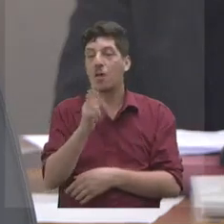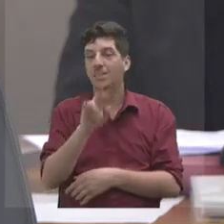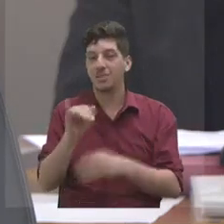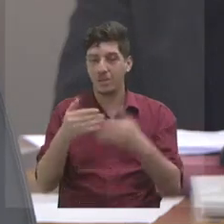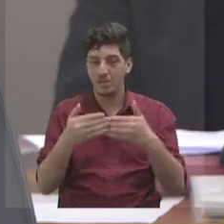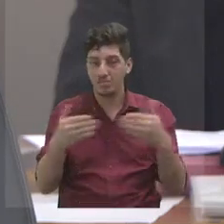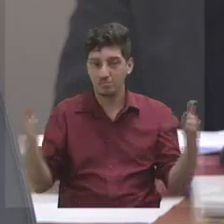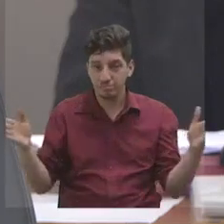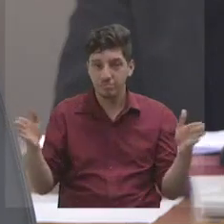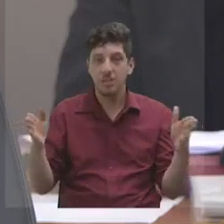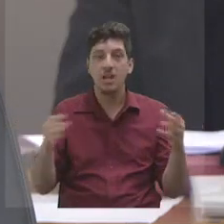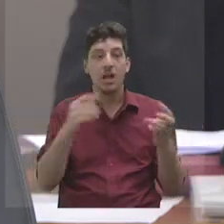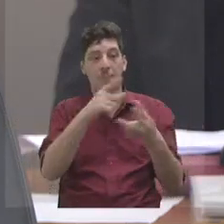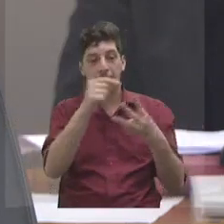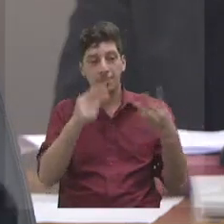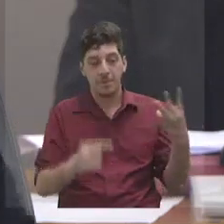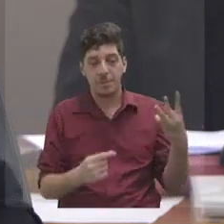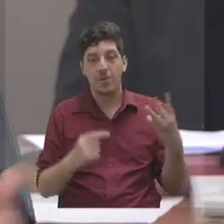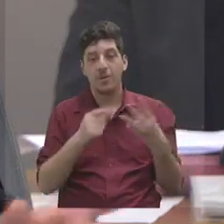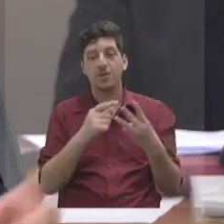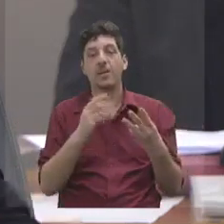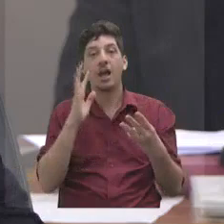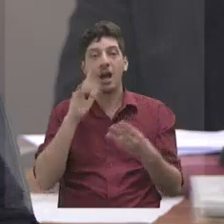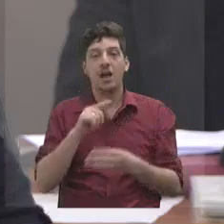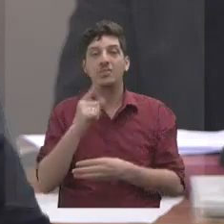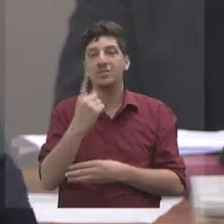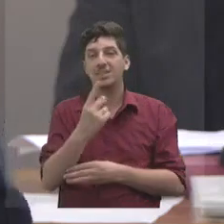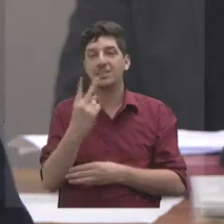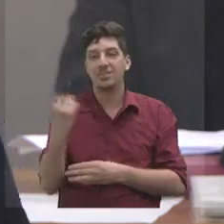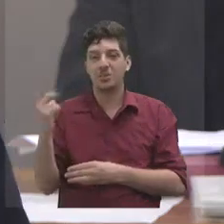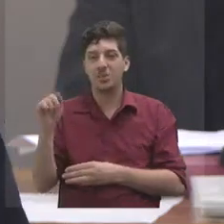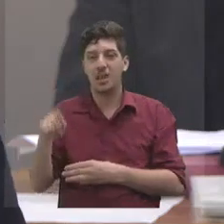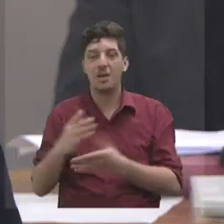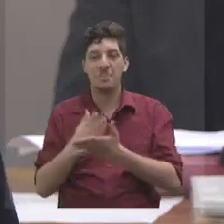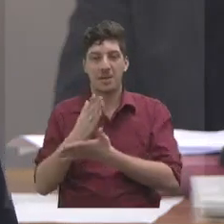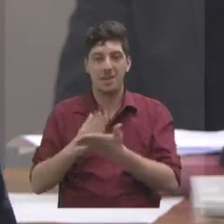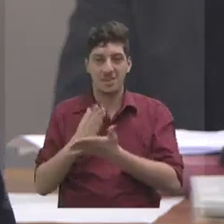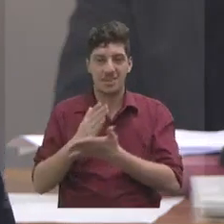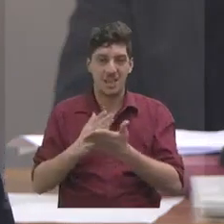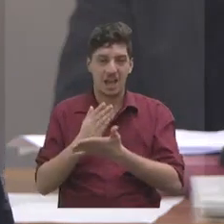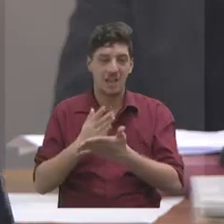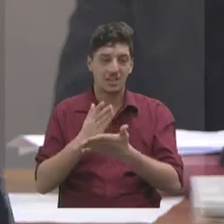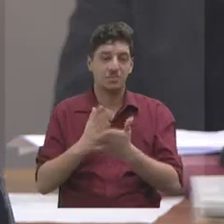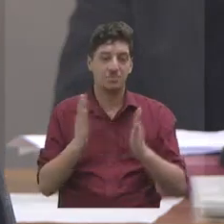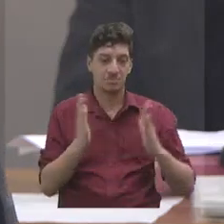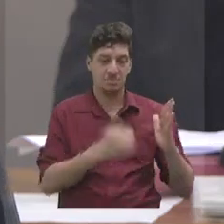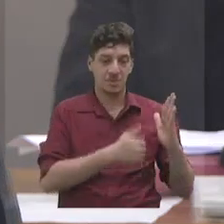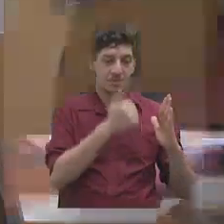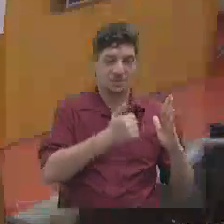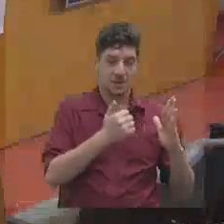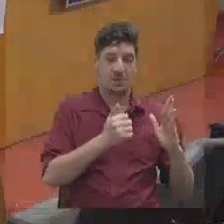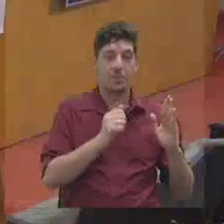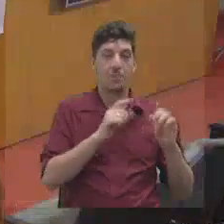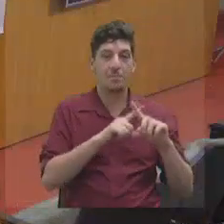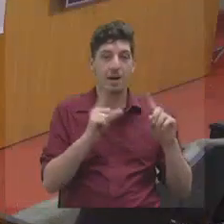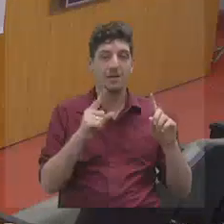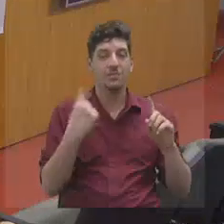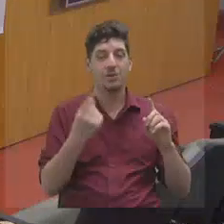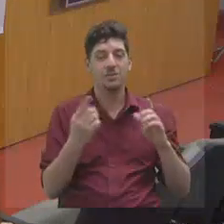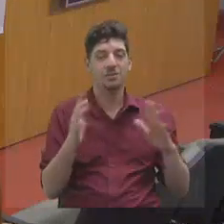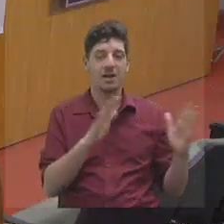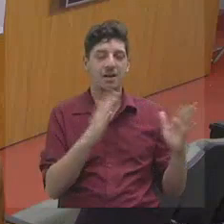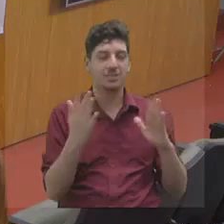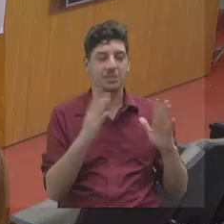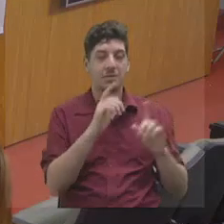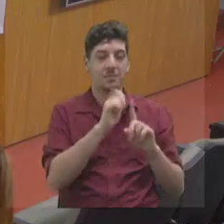até me cumprimentar acho que há 122 acho o trecho né que nós vamos fazer numa primeira etapa agora mas a nossa previsão também é que já no próximo